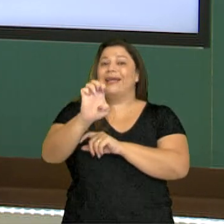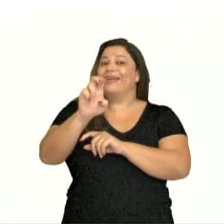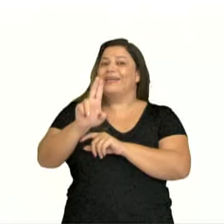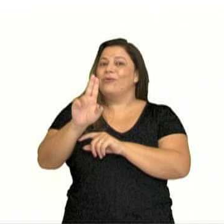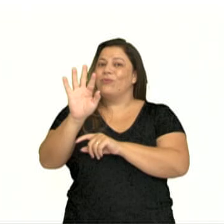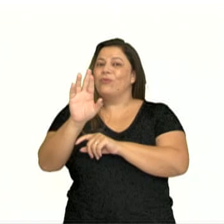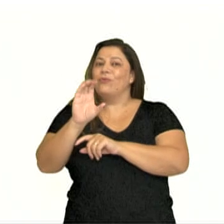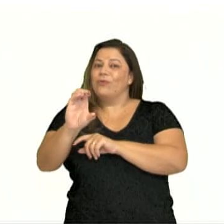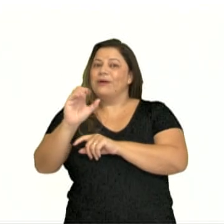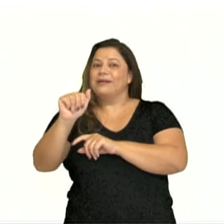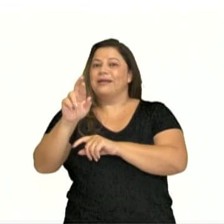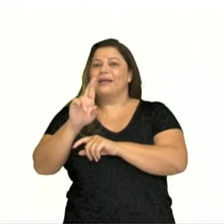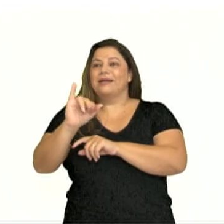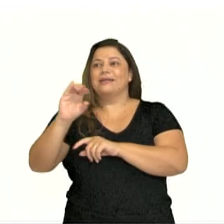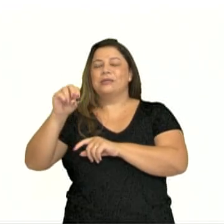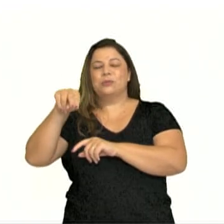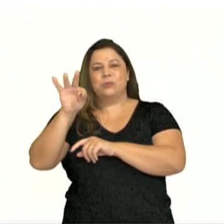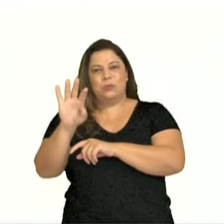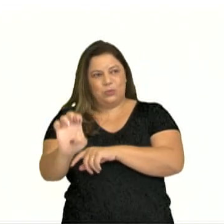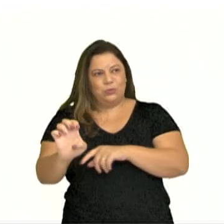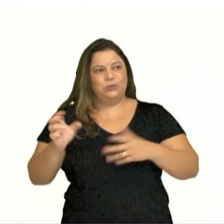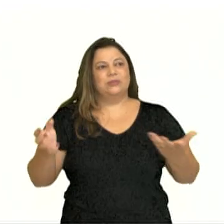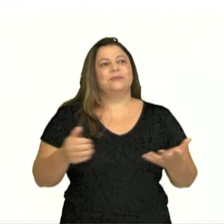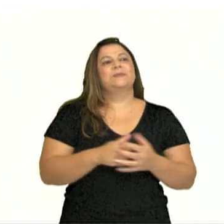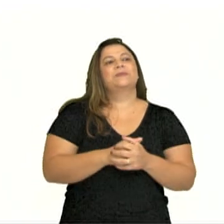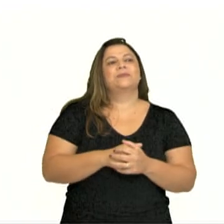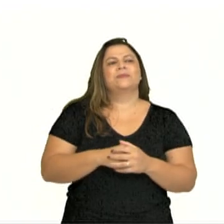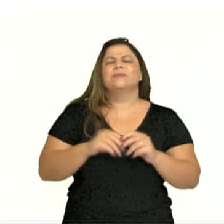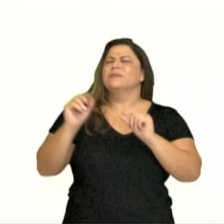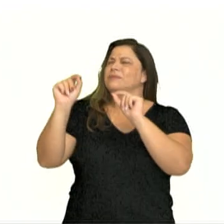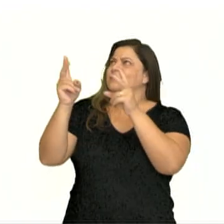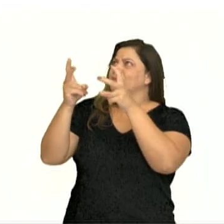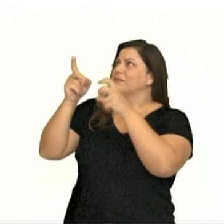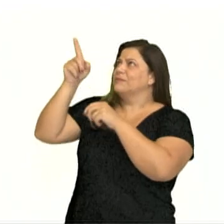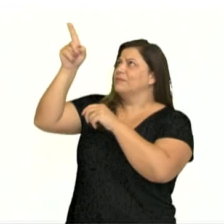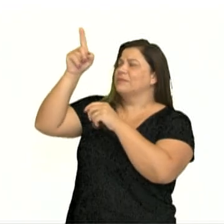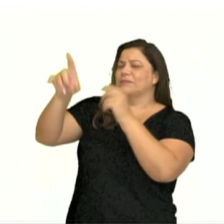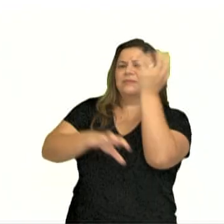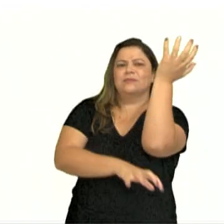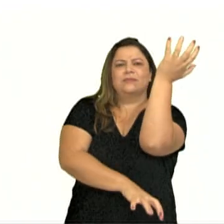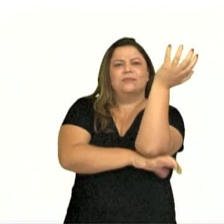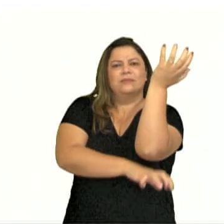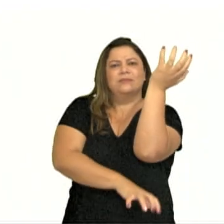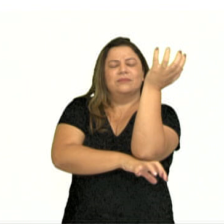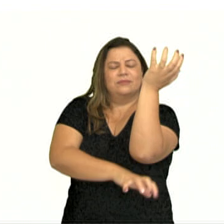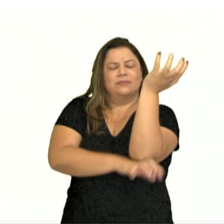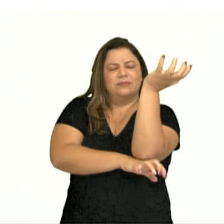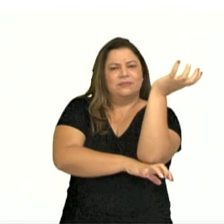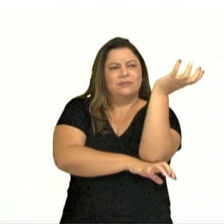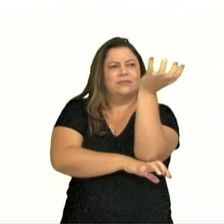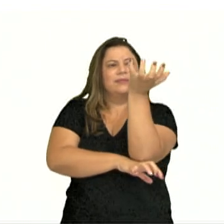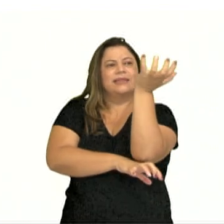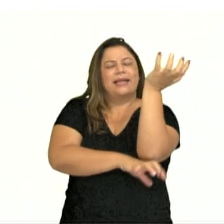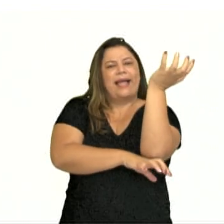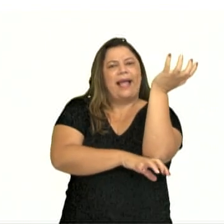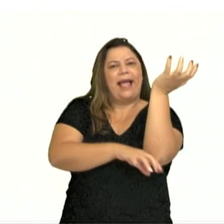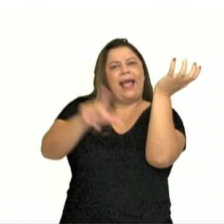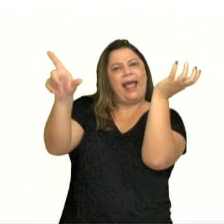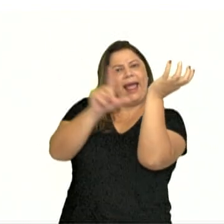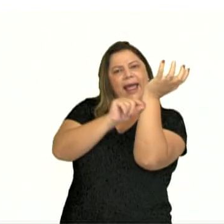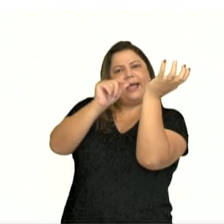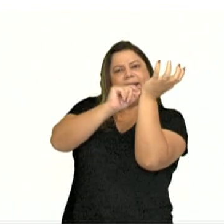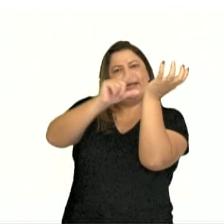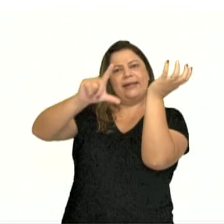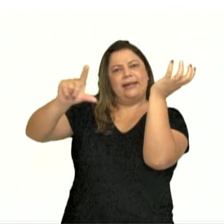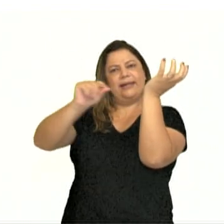né, de um tomateiro e que a gente tem todas as estruturas, raiz, caule, flores, folhas, e a